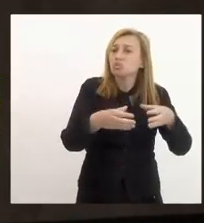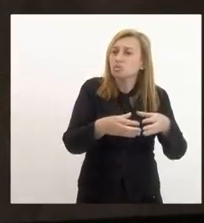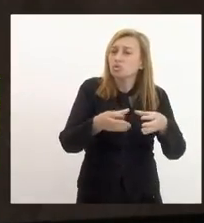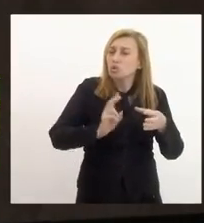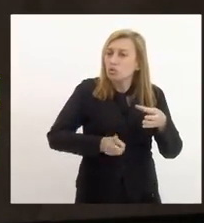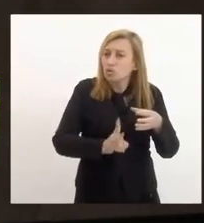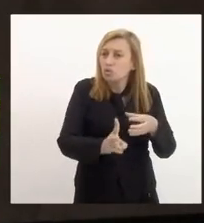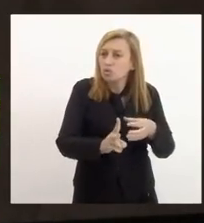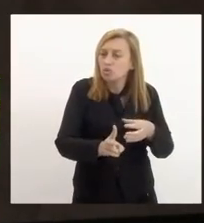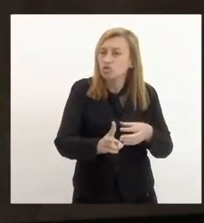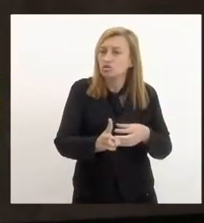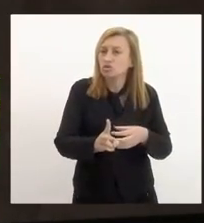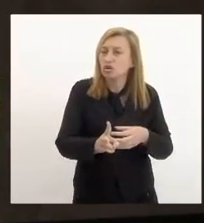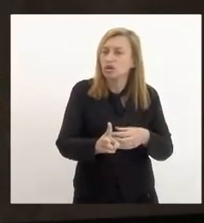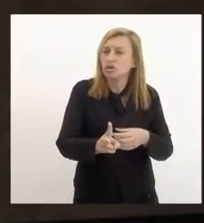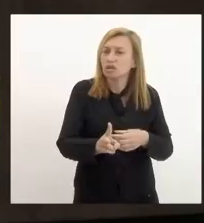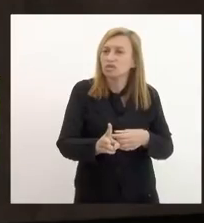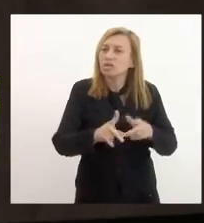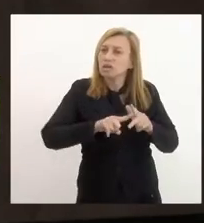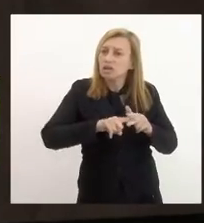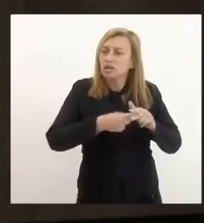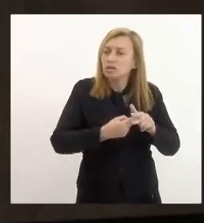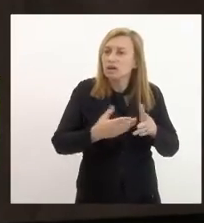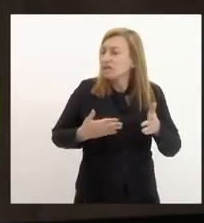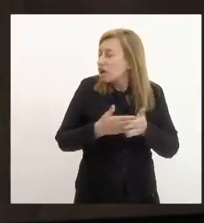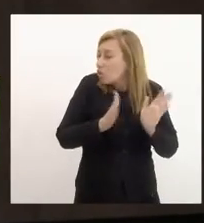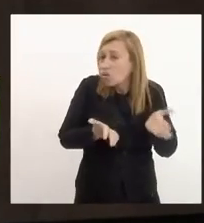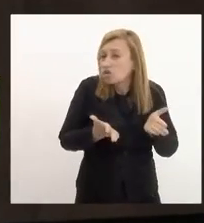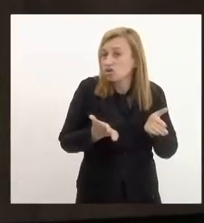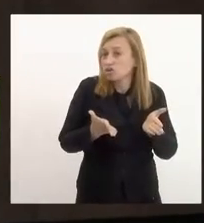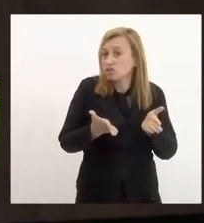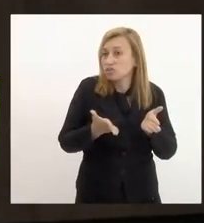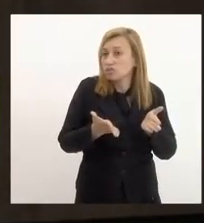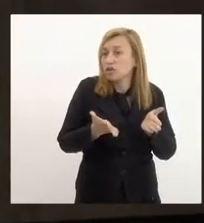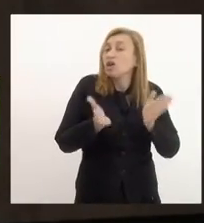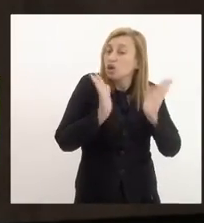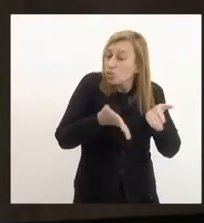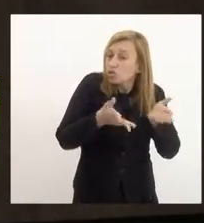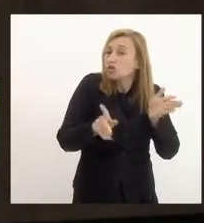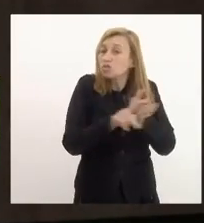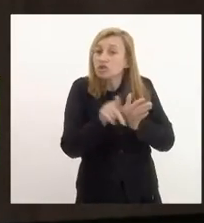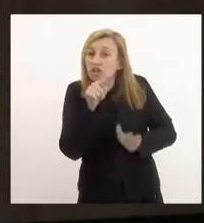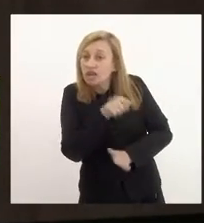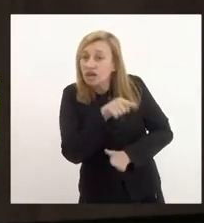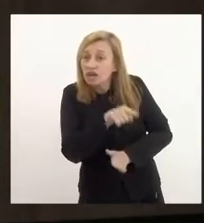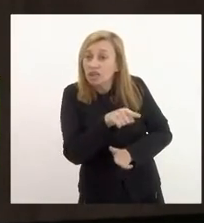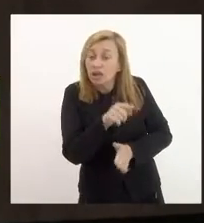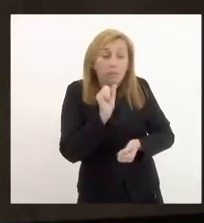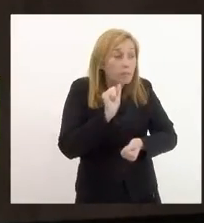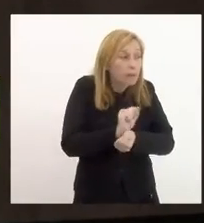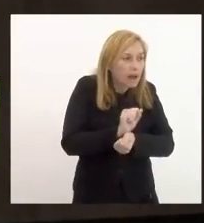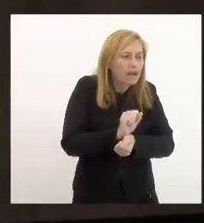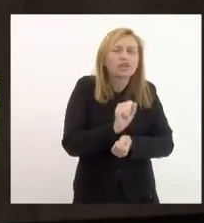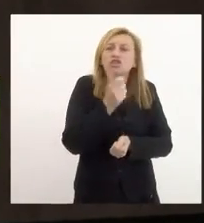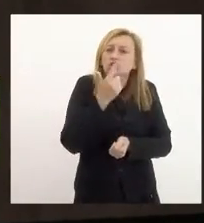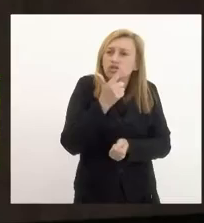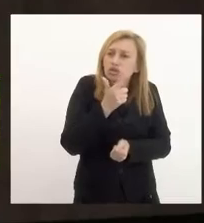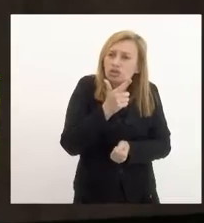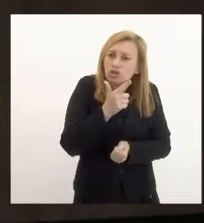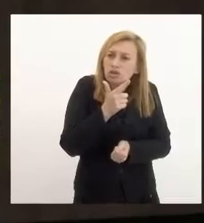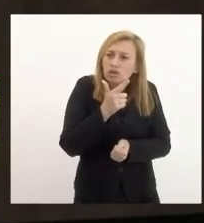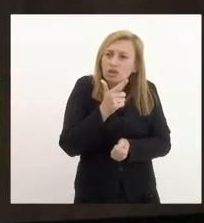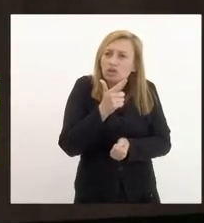tiveram a sua vez eu regulamentação até hoje e hoje nesse projeto aqui suspende ainda